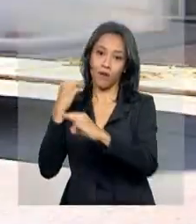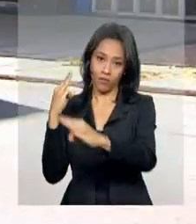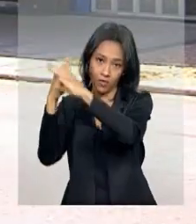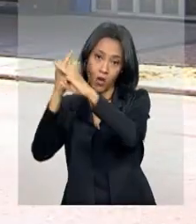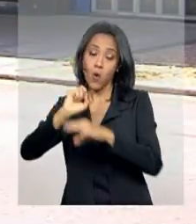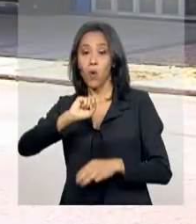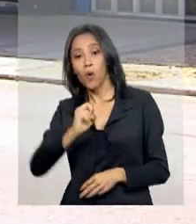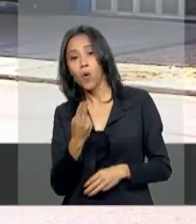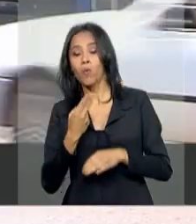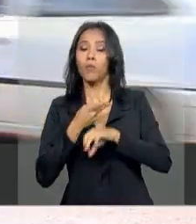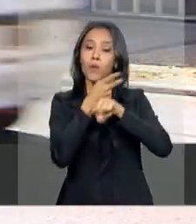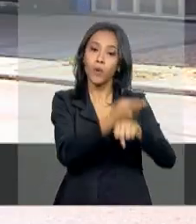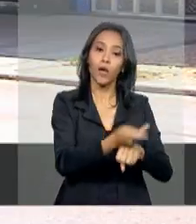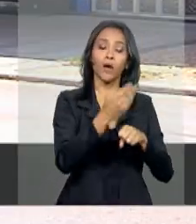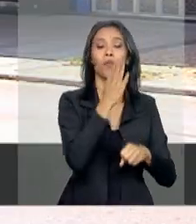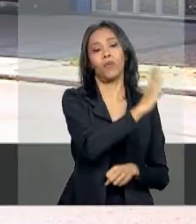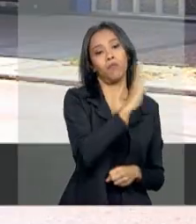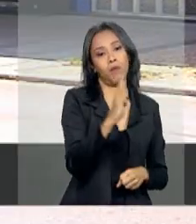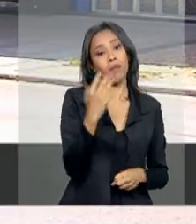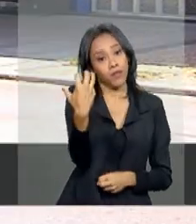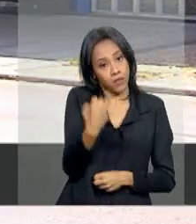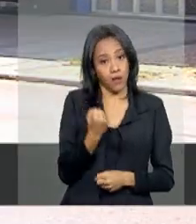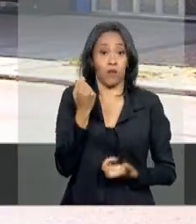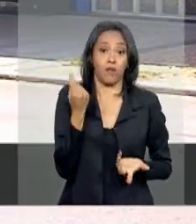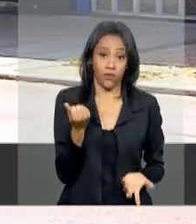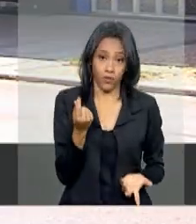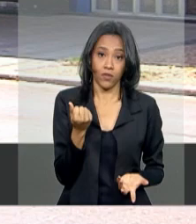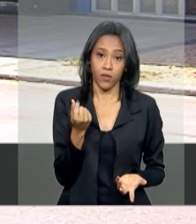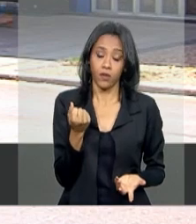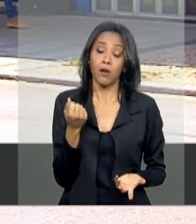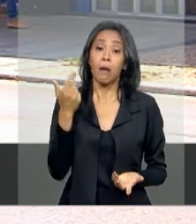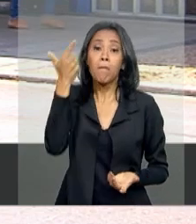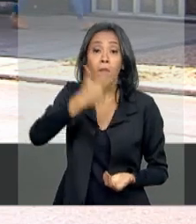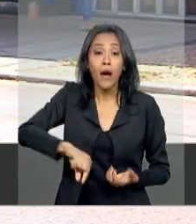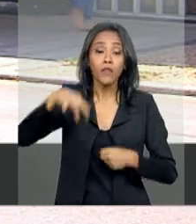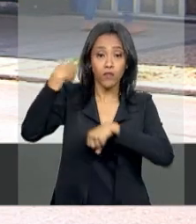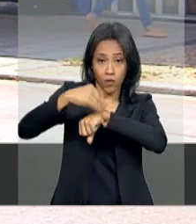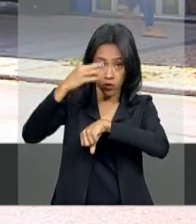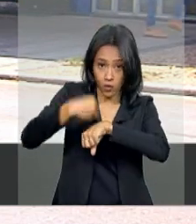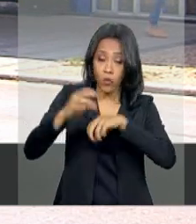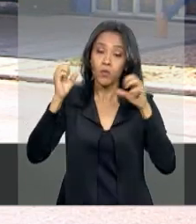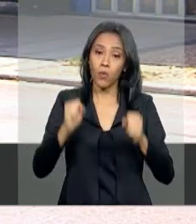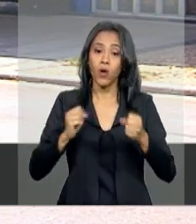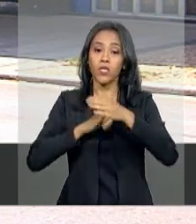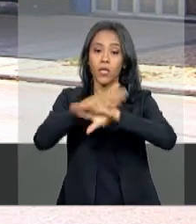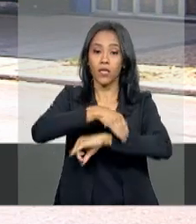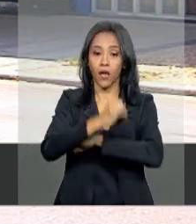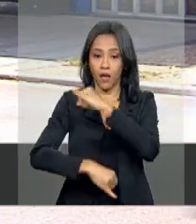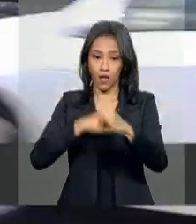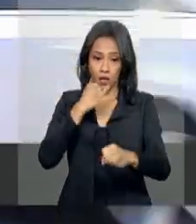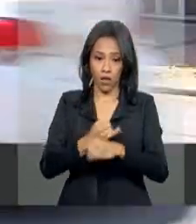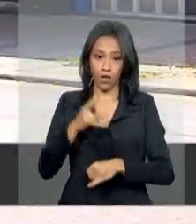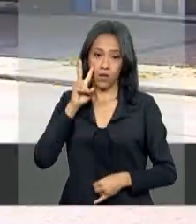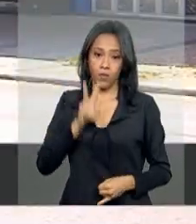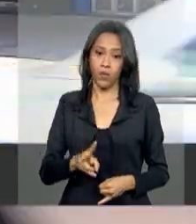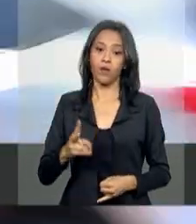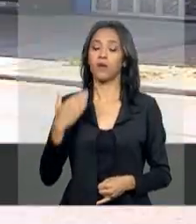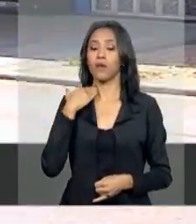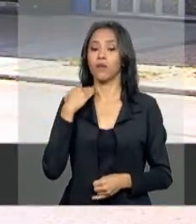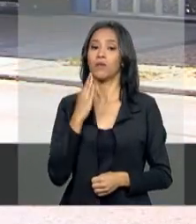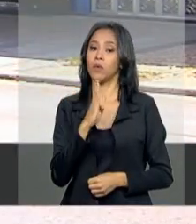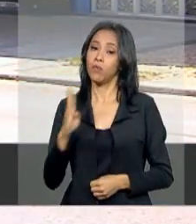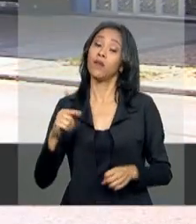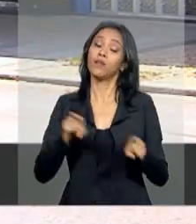Banco do Brasil para realizar o resgate. Para informações, acesse as páginas do Banco do Brasil e da Caixa na